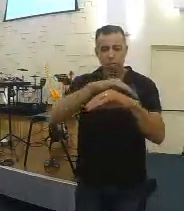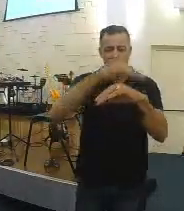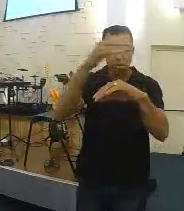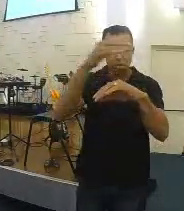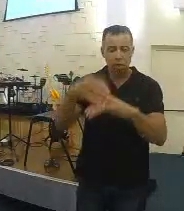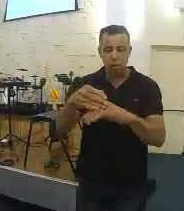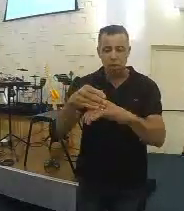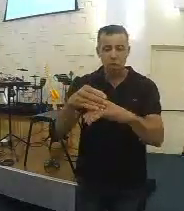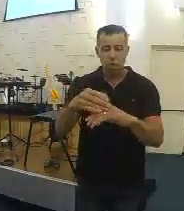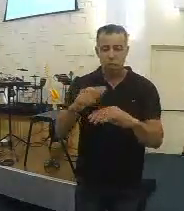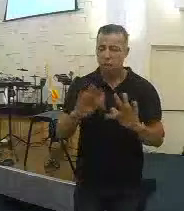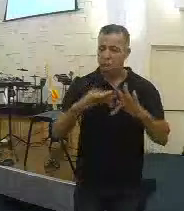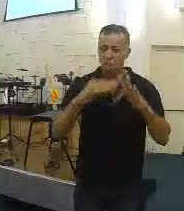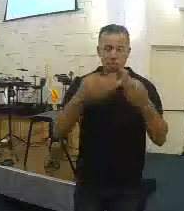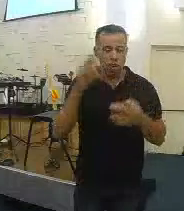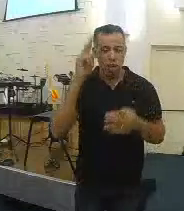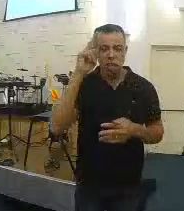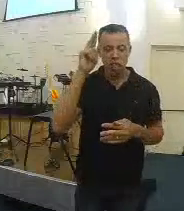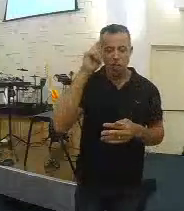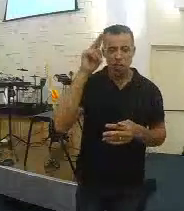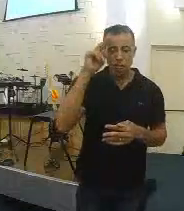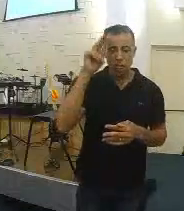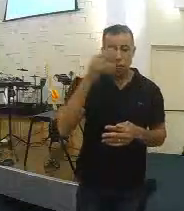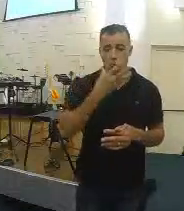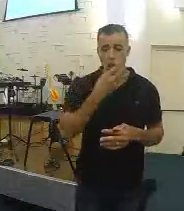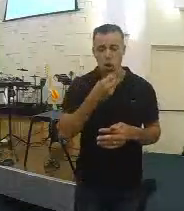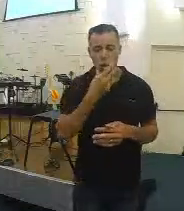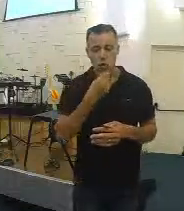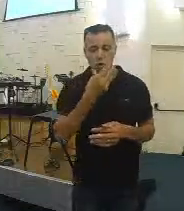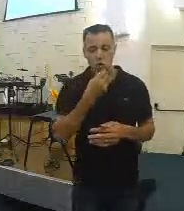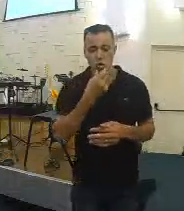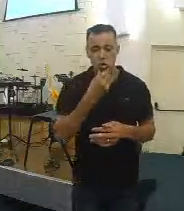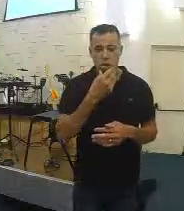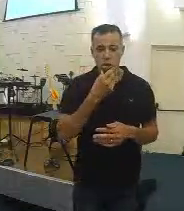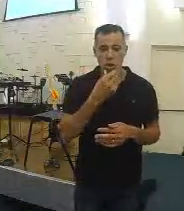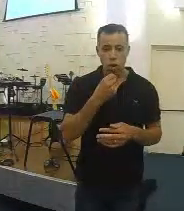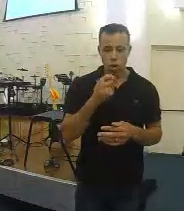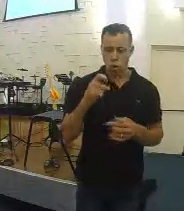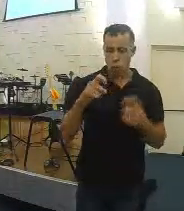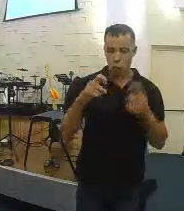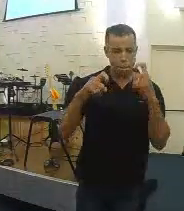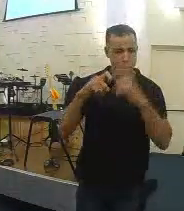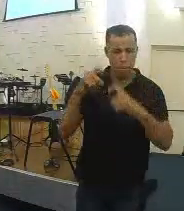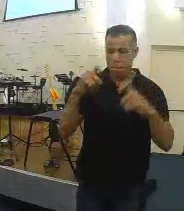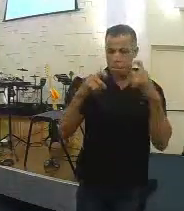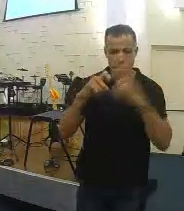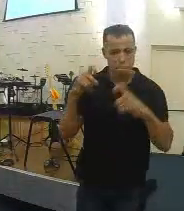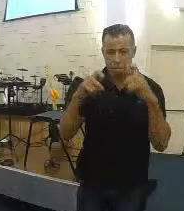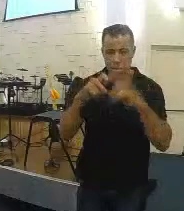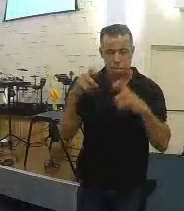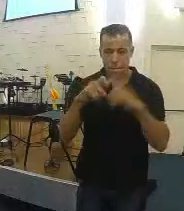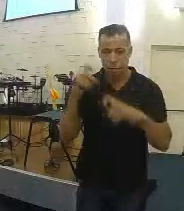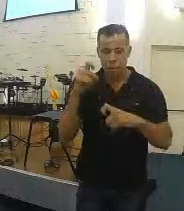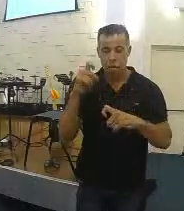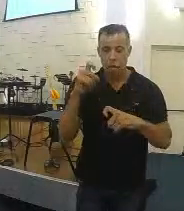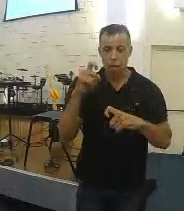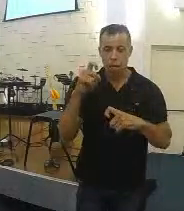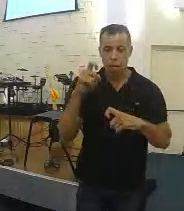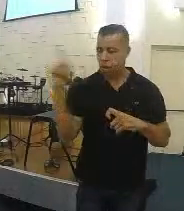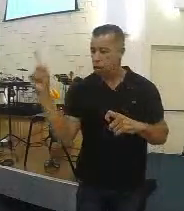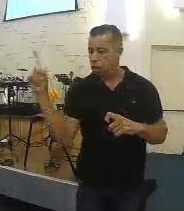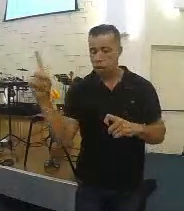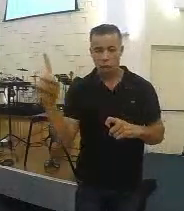E o final daquela história é: os homens da cidade querem violentar aquele homem que estava de passagem, e para que